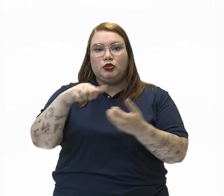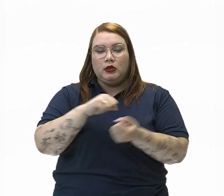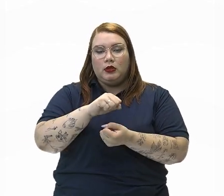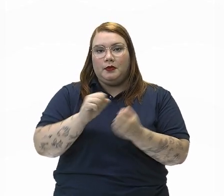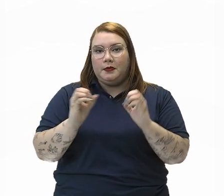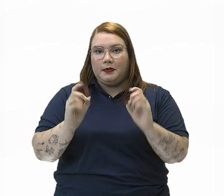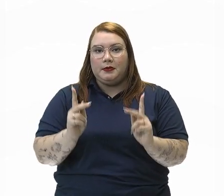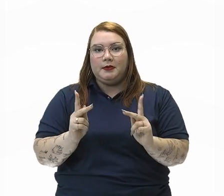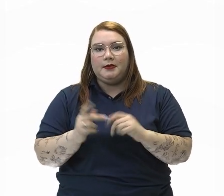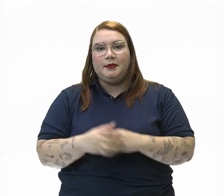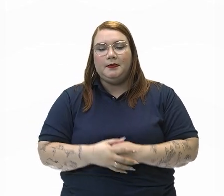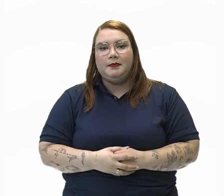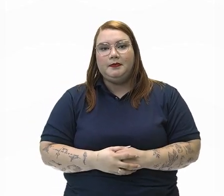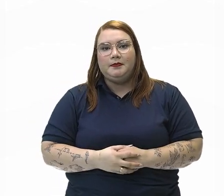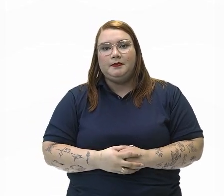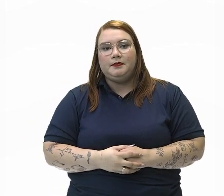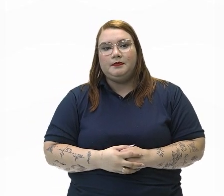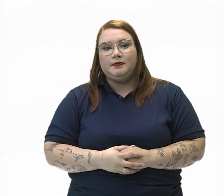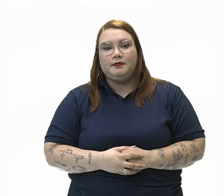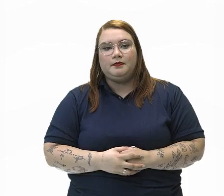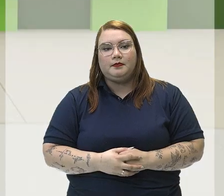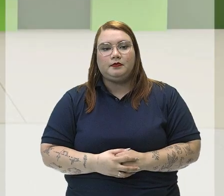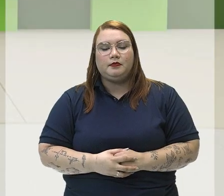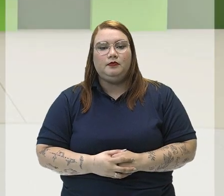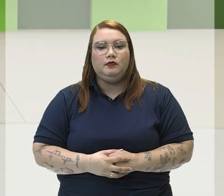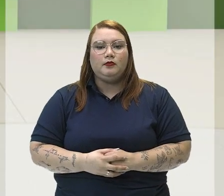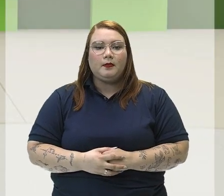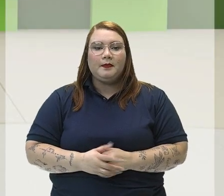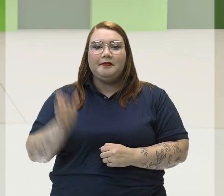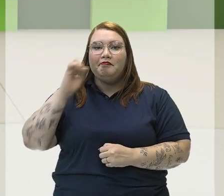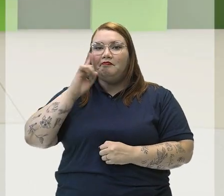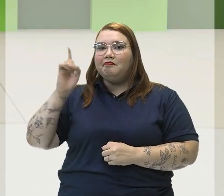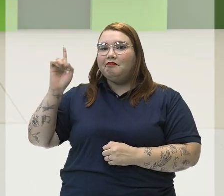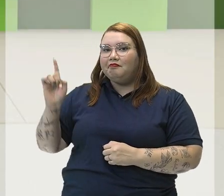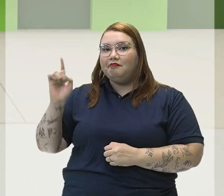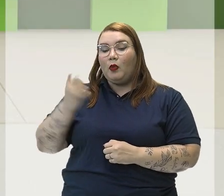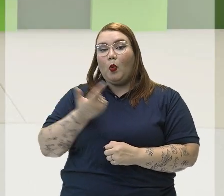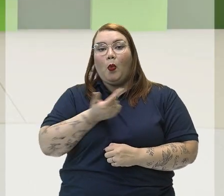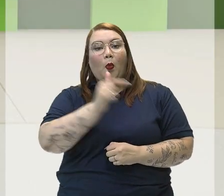água, tá certo? E aqui, né, nós temos outro